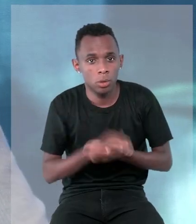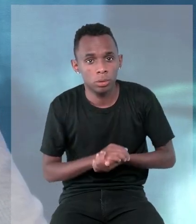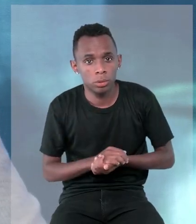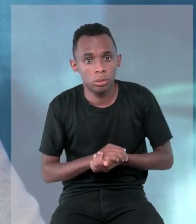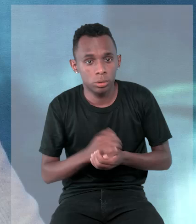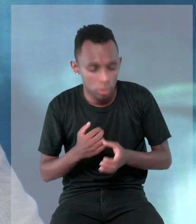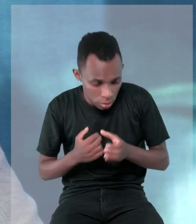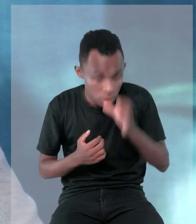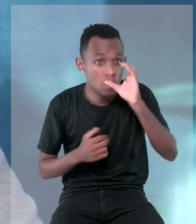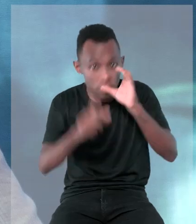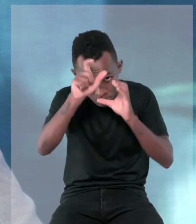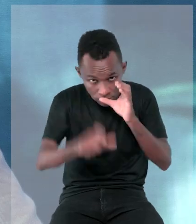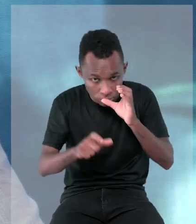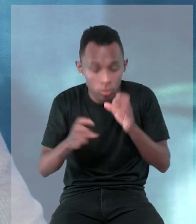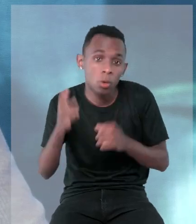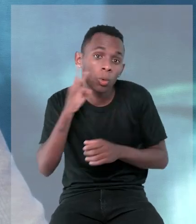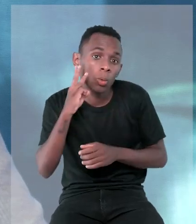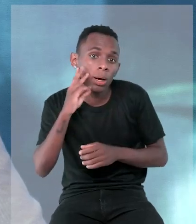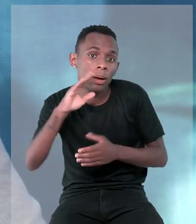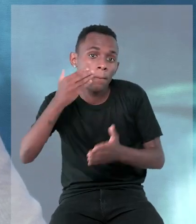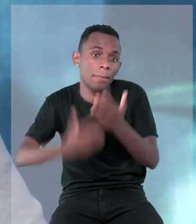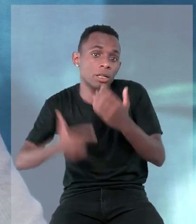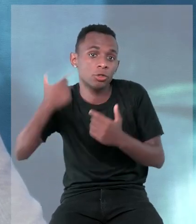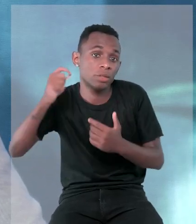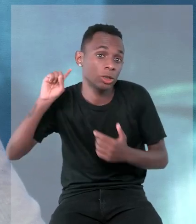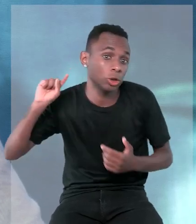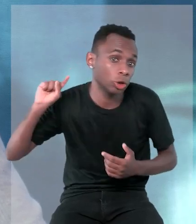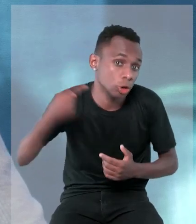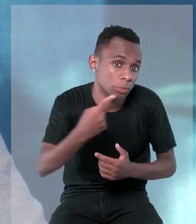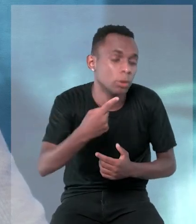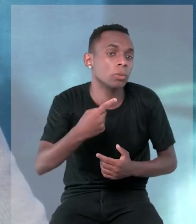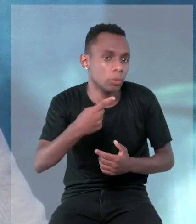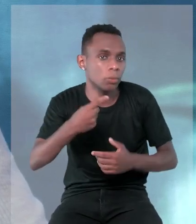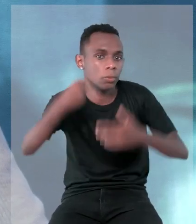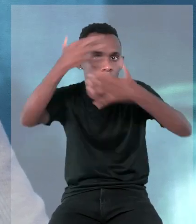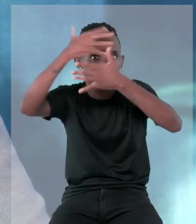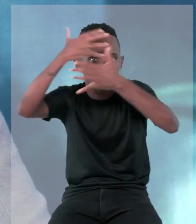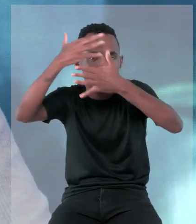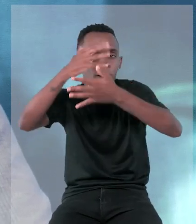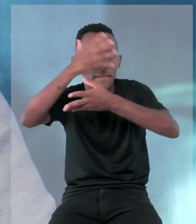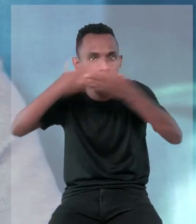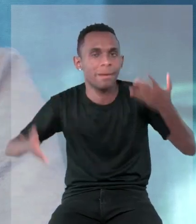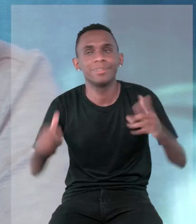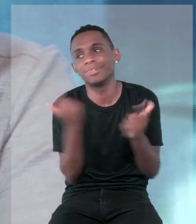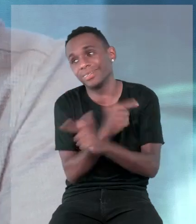Quem bebe uísque perde 20 mil neurônios quando toma 3 doses, certo?